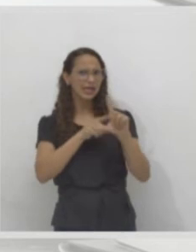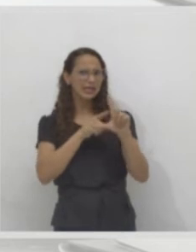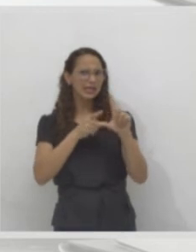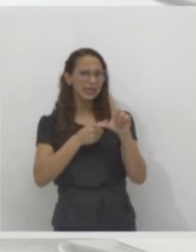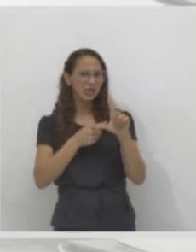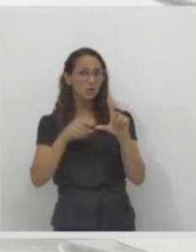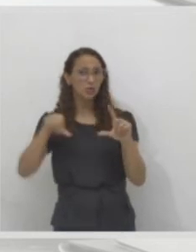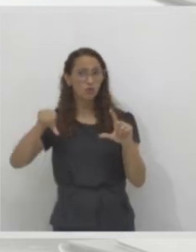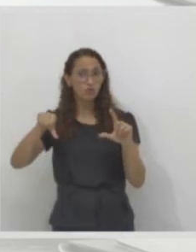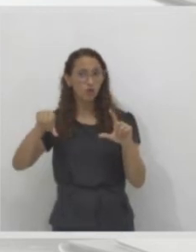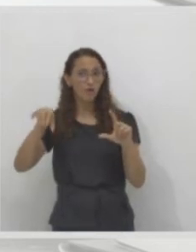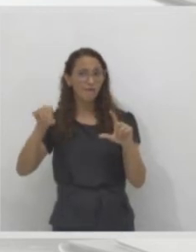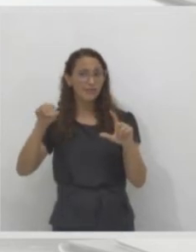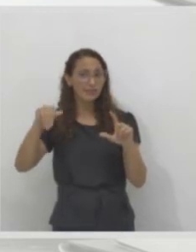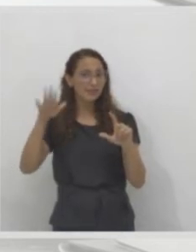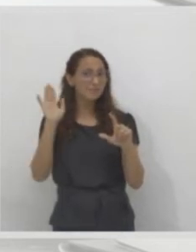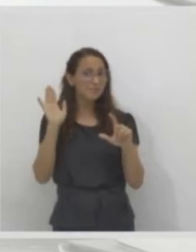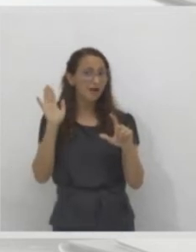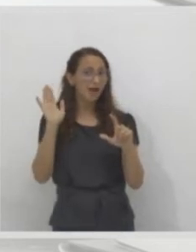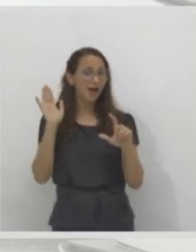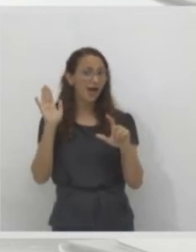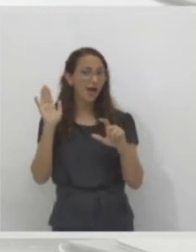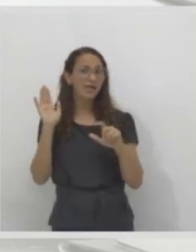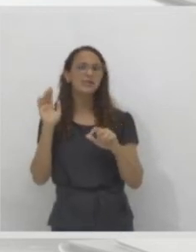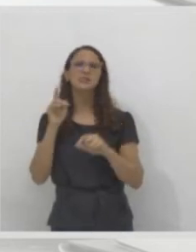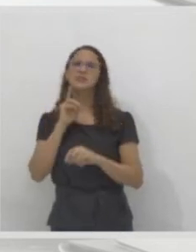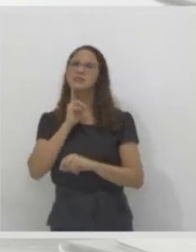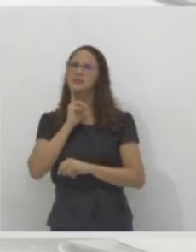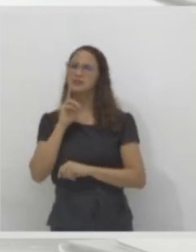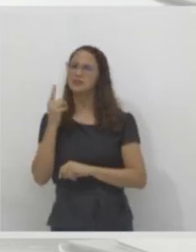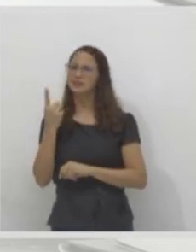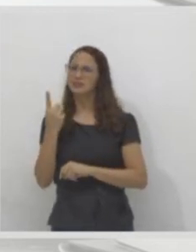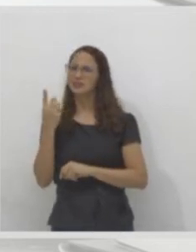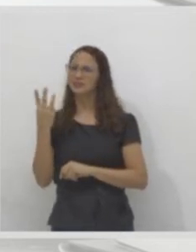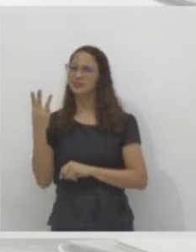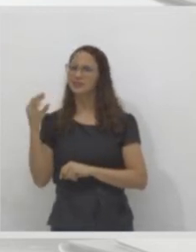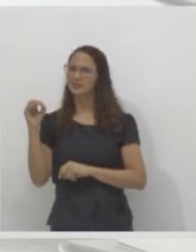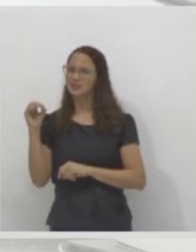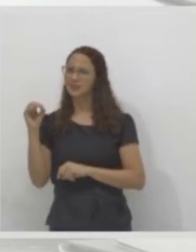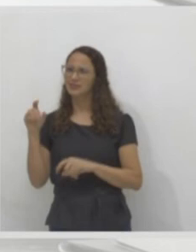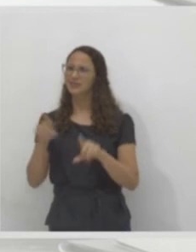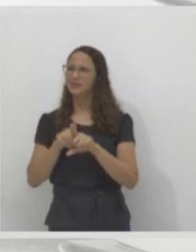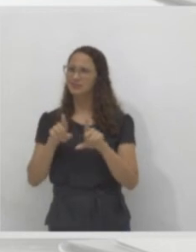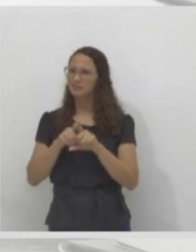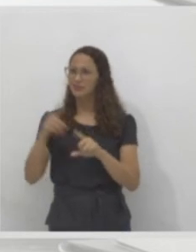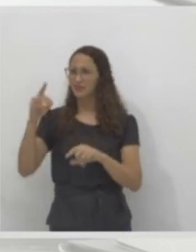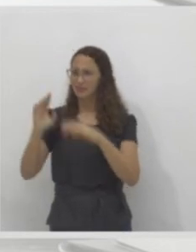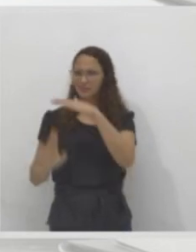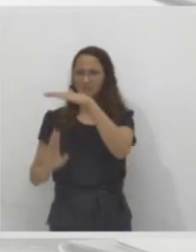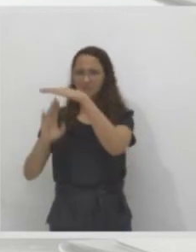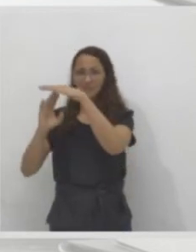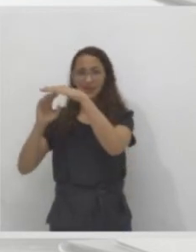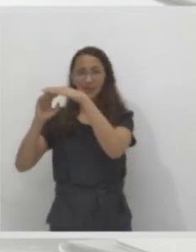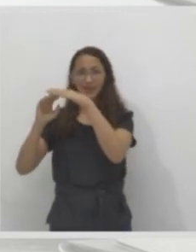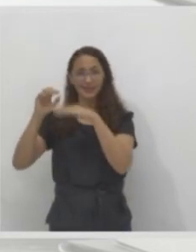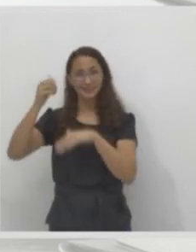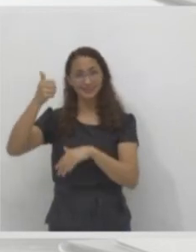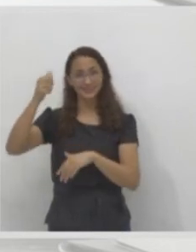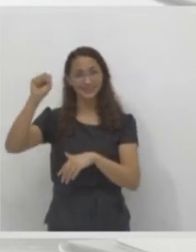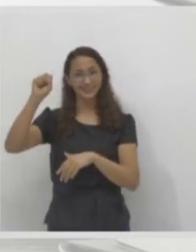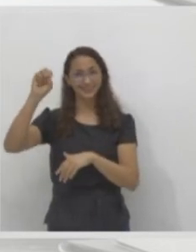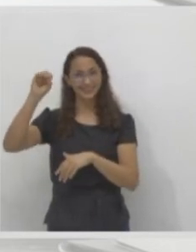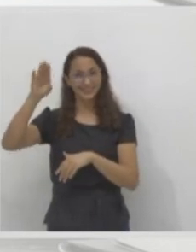que 90. Ele mede 130 e ele é menor que 180. Logo, eu consigo dizer que esse